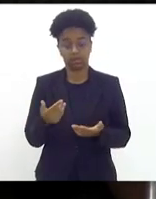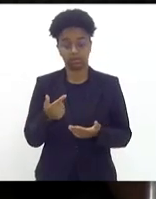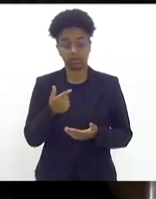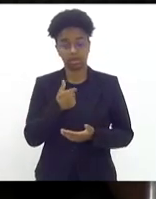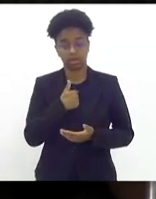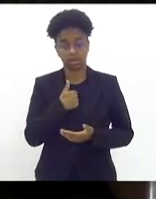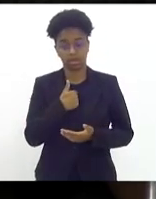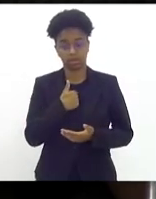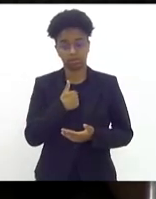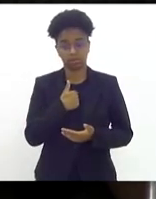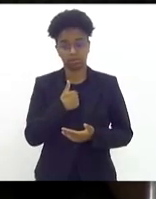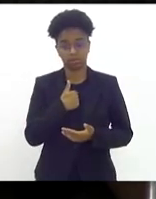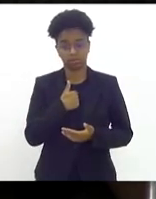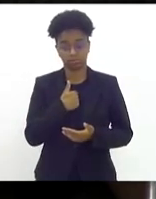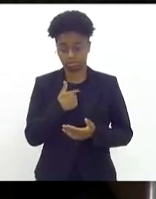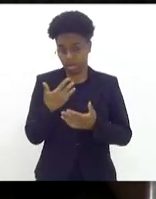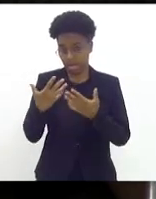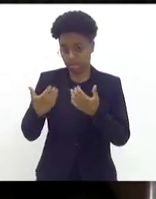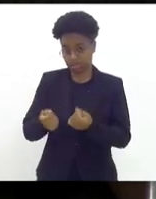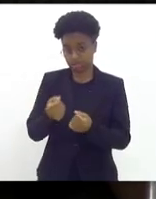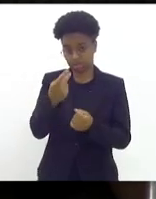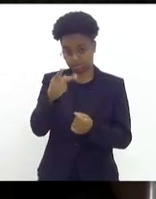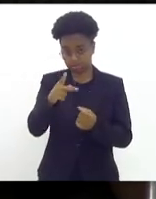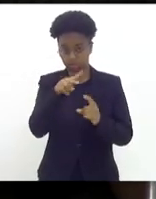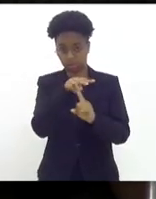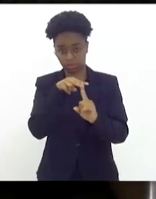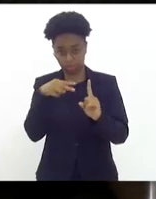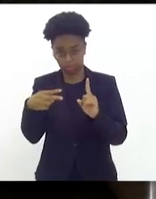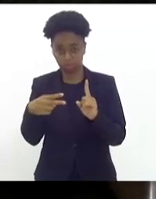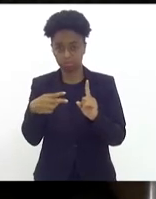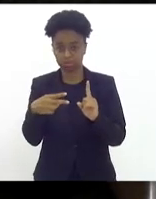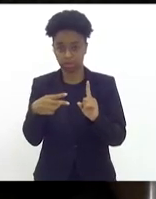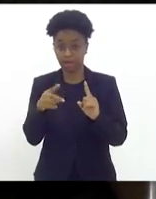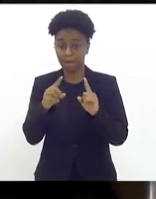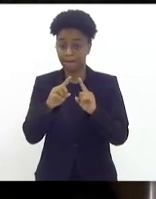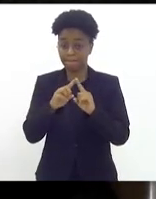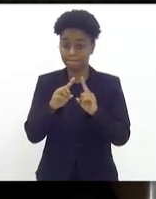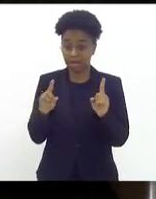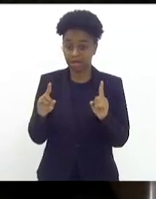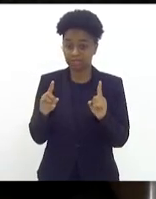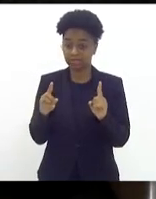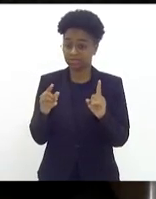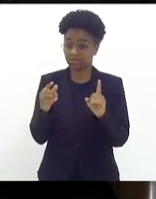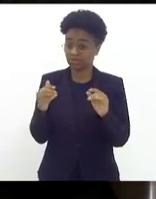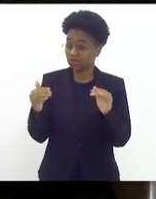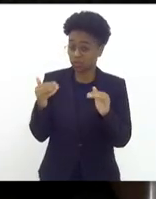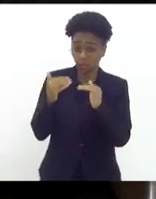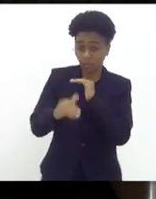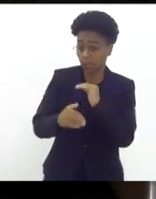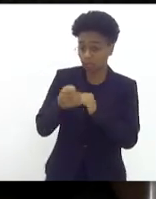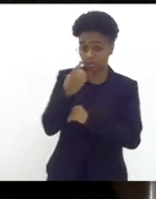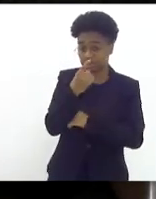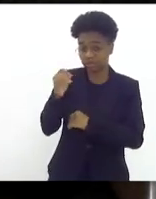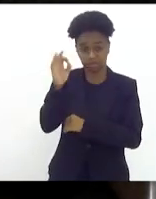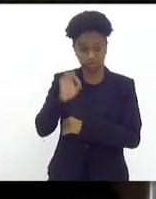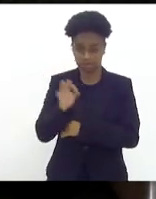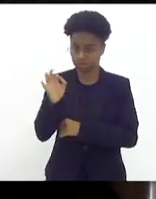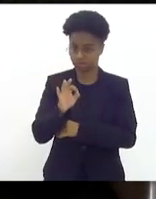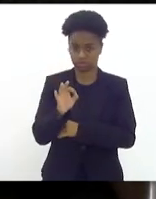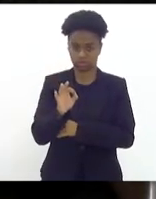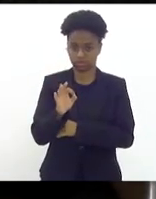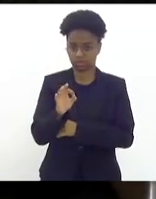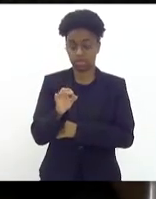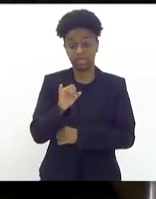eu faço adesão ao seu ponto de vista de forma muito parcial, fundo a fundo, quando é um sistema único. Se não for, tem que